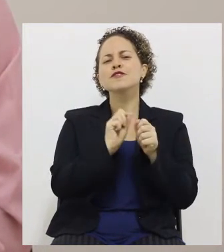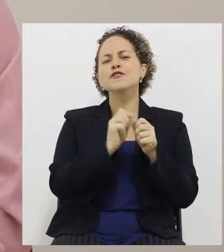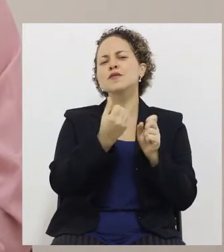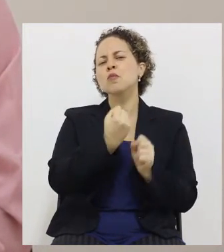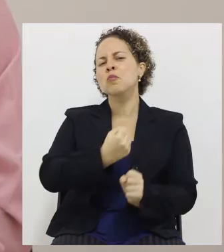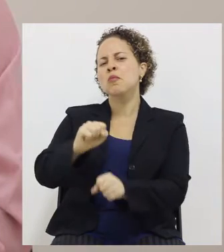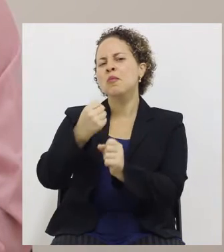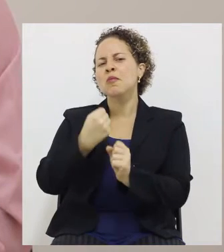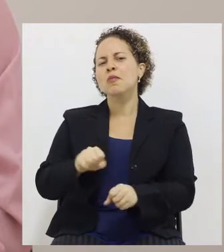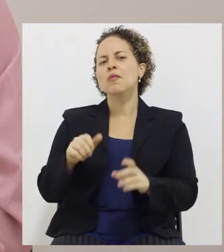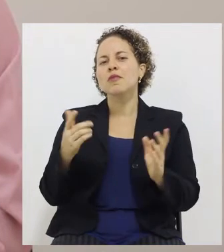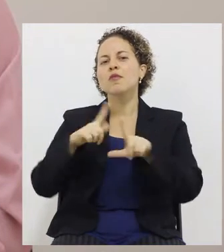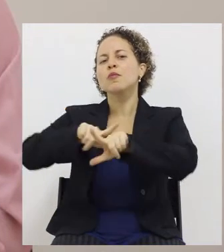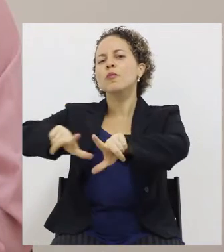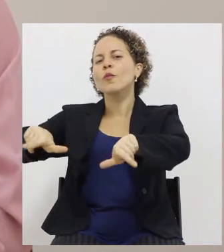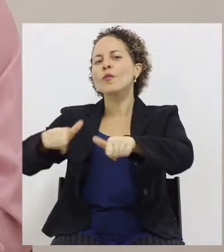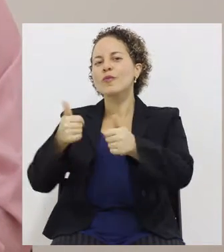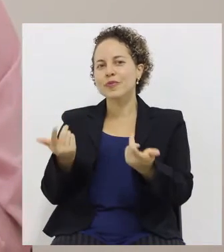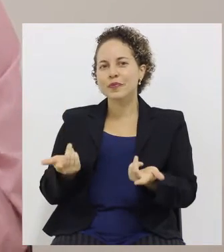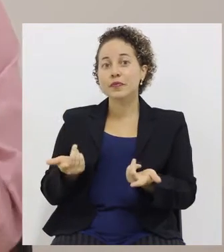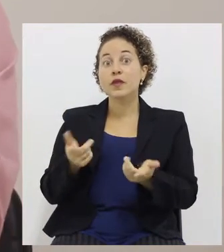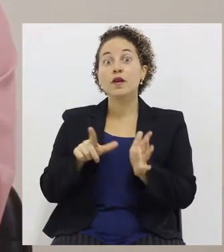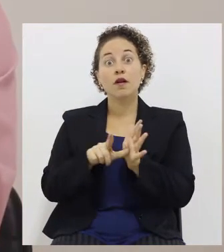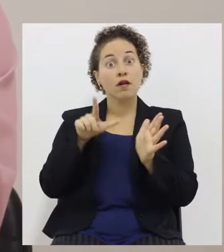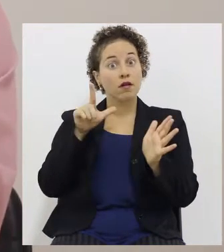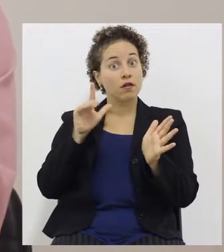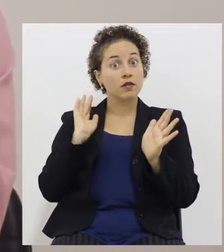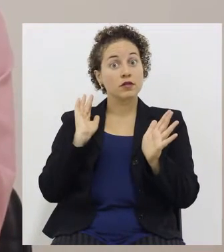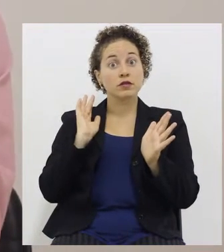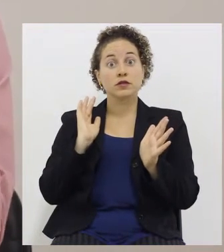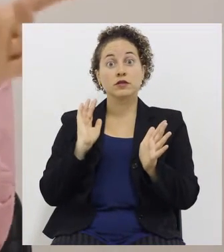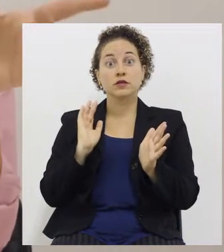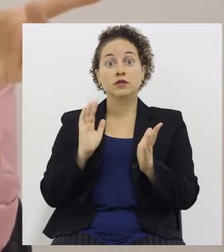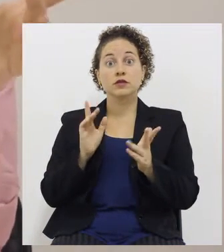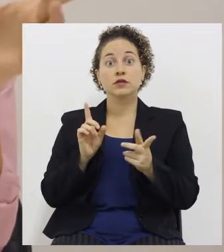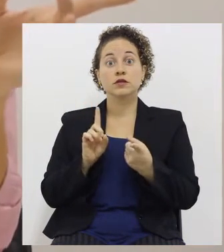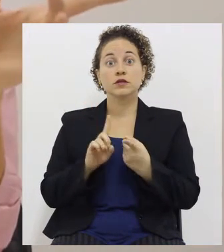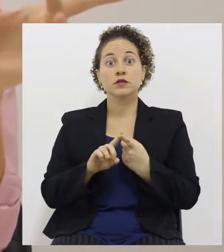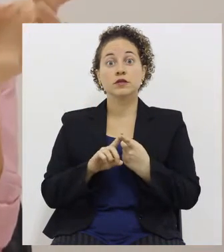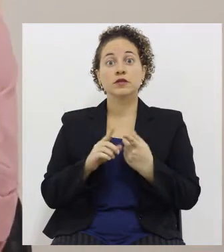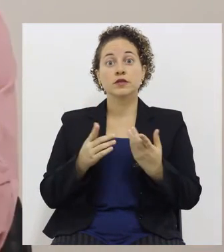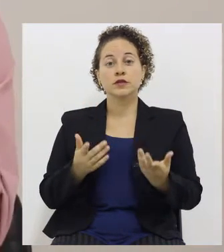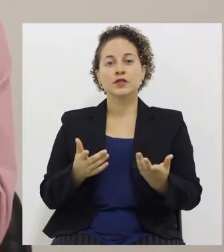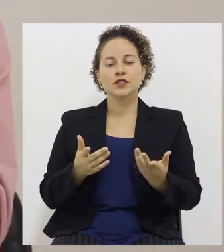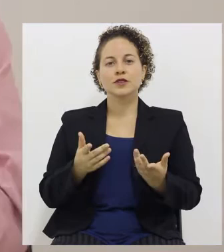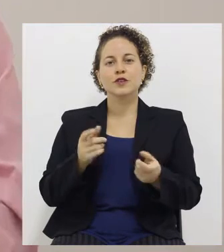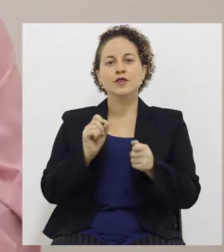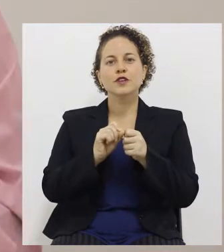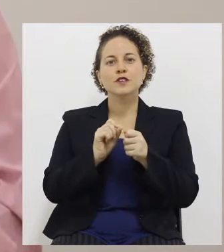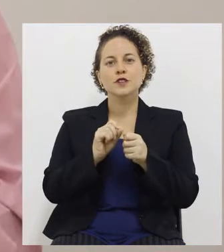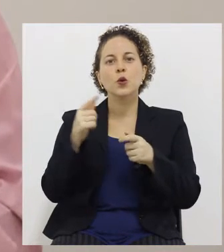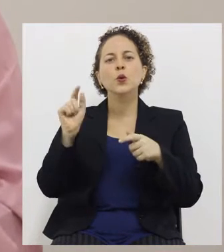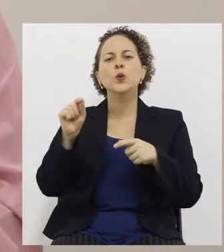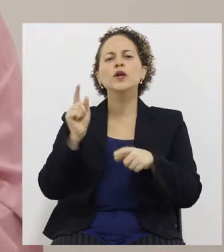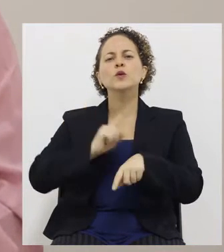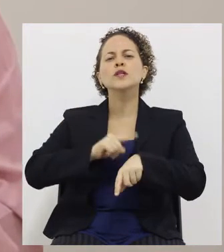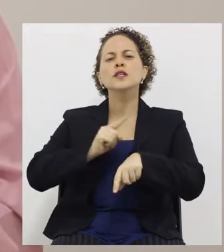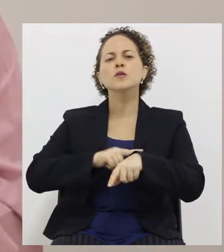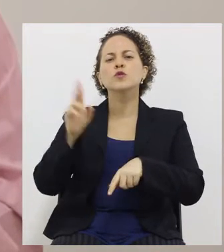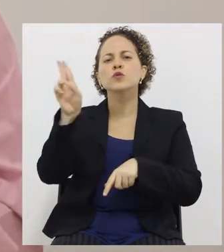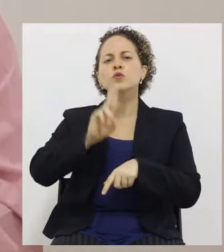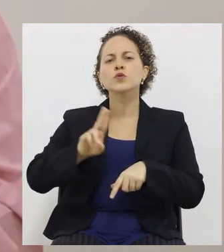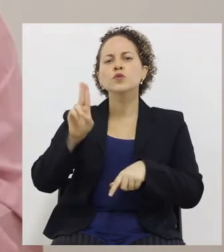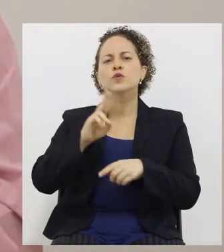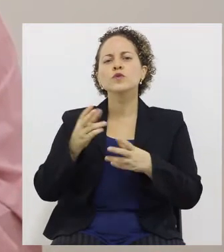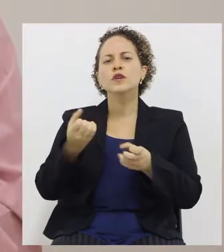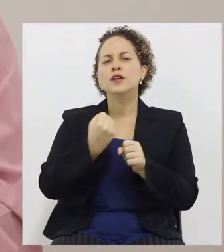fazer a limpeza do quintal da Dona Maria? Antes de você responder essa, a Dona Maria perguntou outra coisa aqui. Ela está dizendo assim, quanto tempo vocês